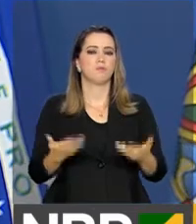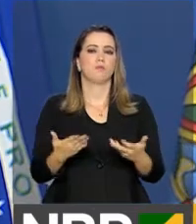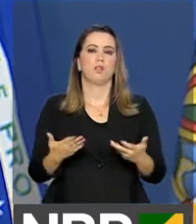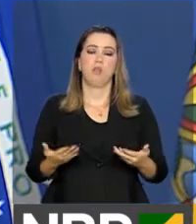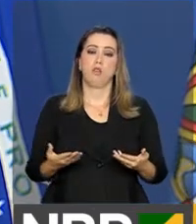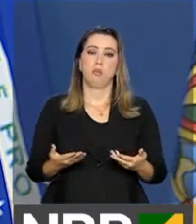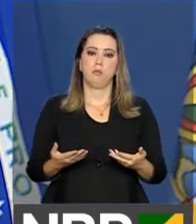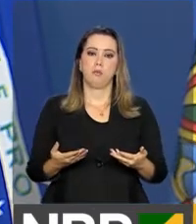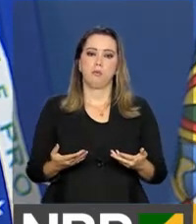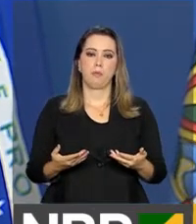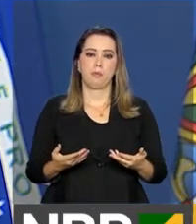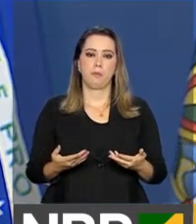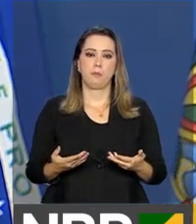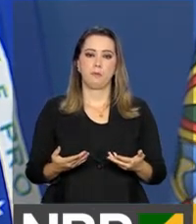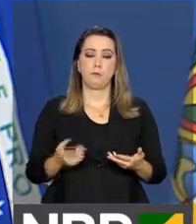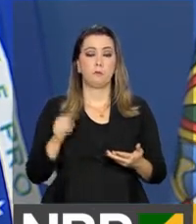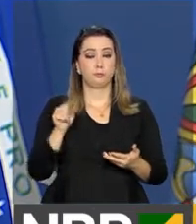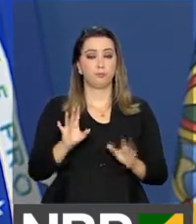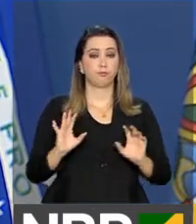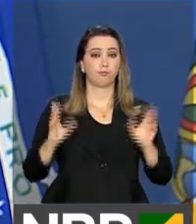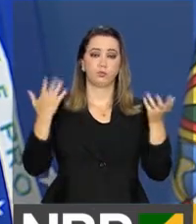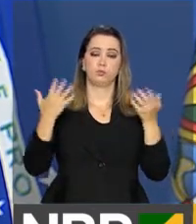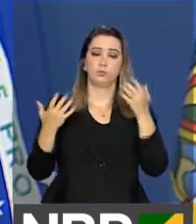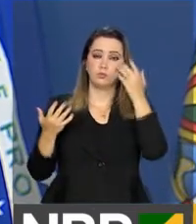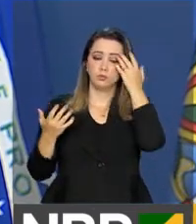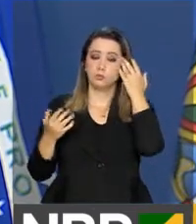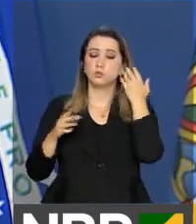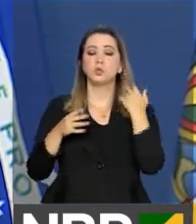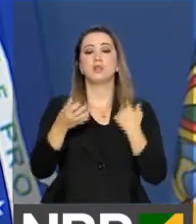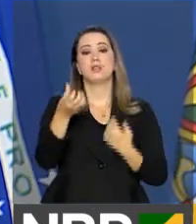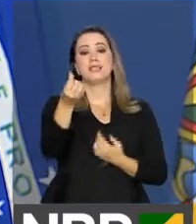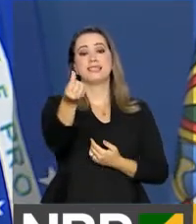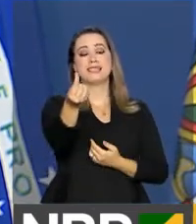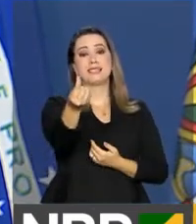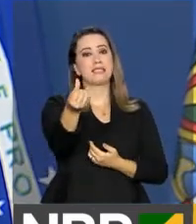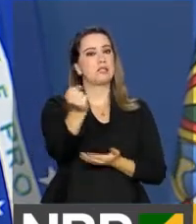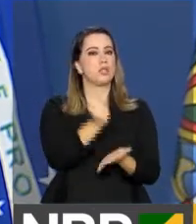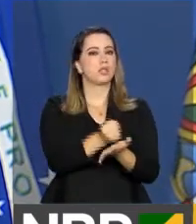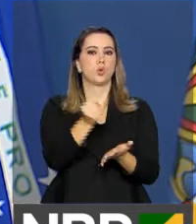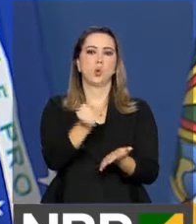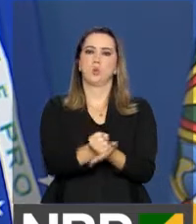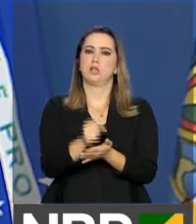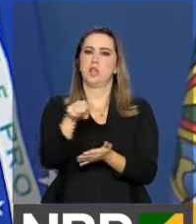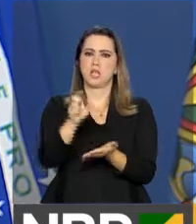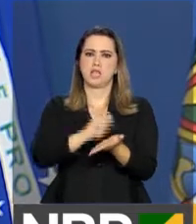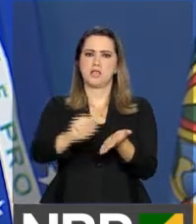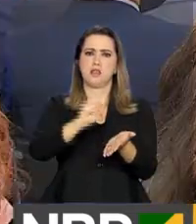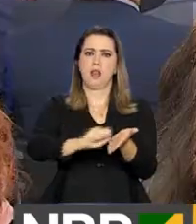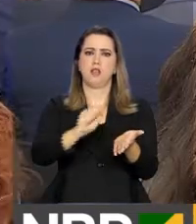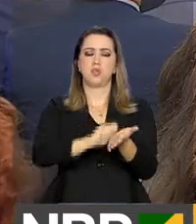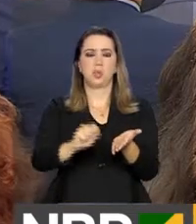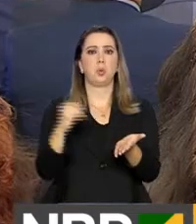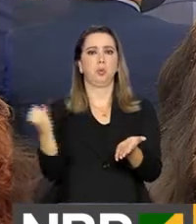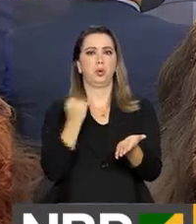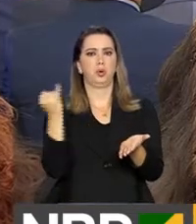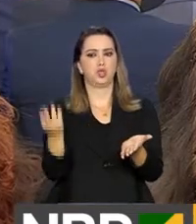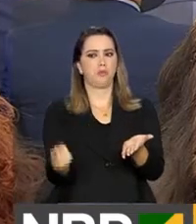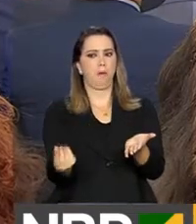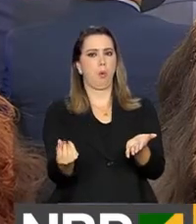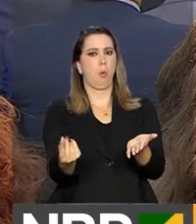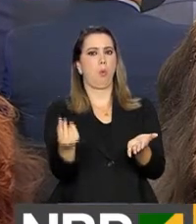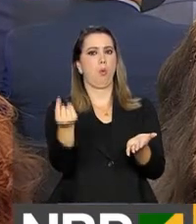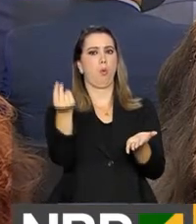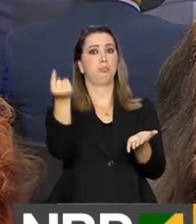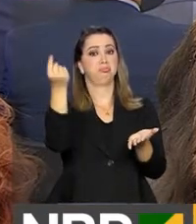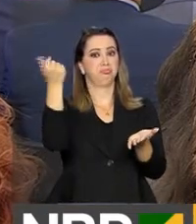colocar nesta solenidade vejam foram seis contratos assinados contratos vultosos contratos que vão